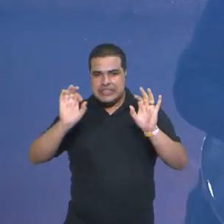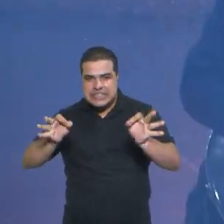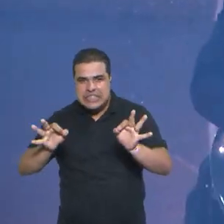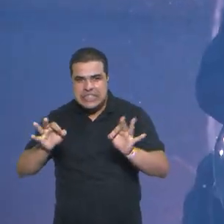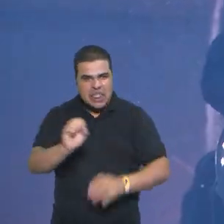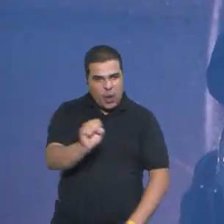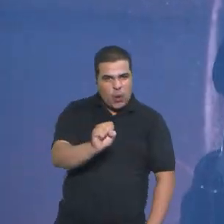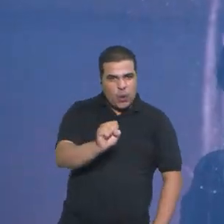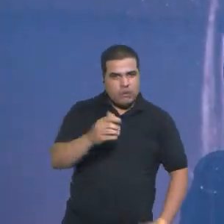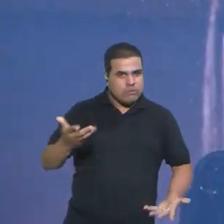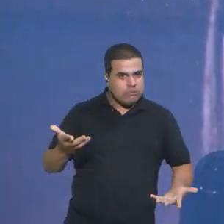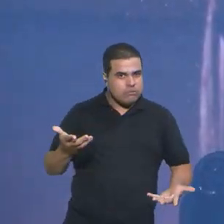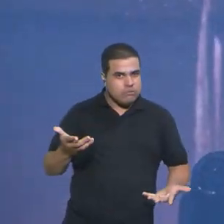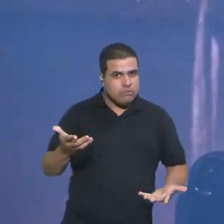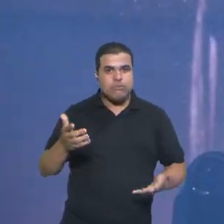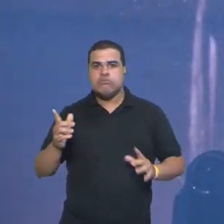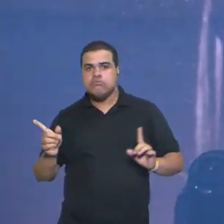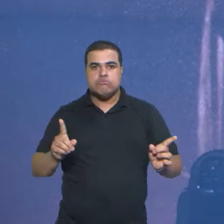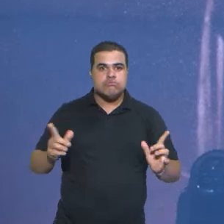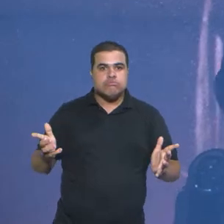sim ou não